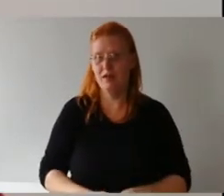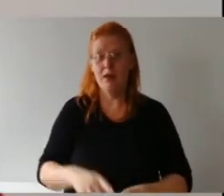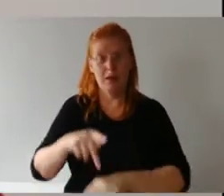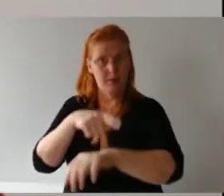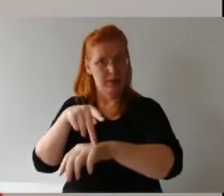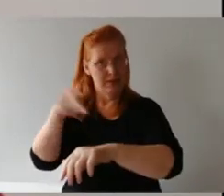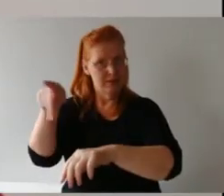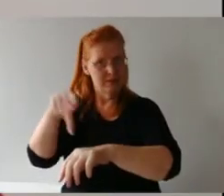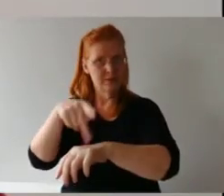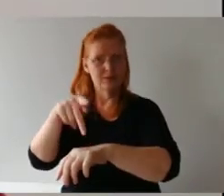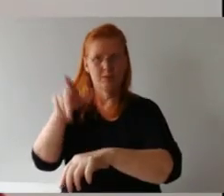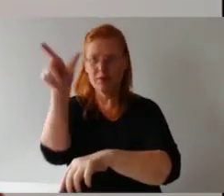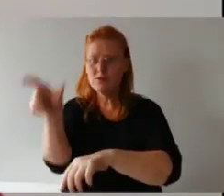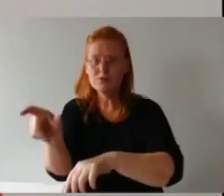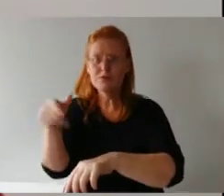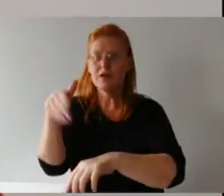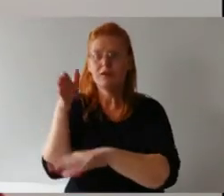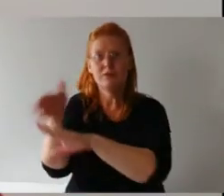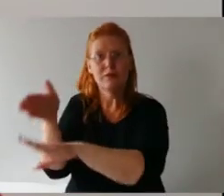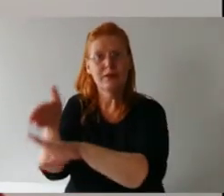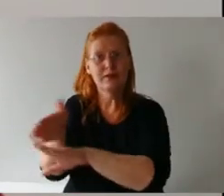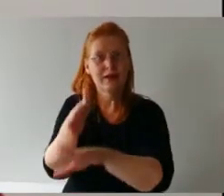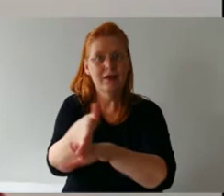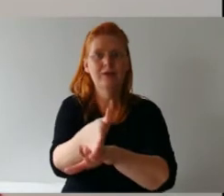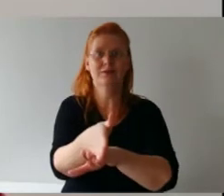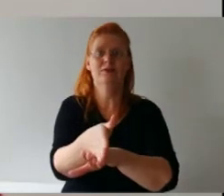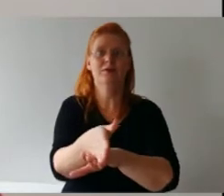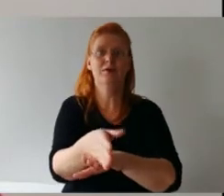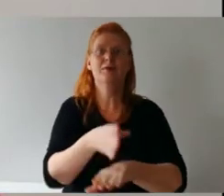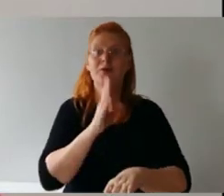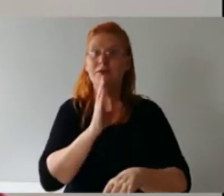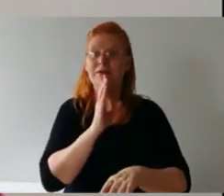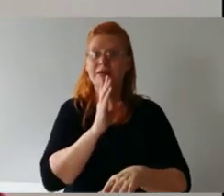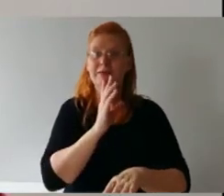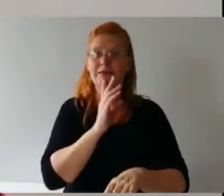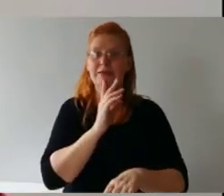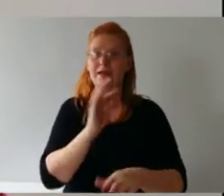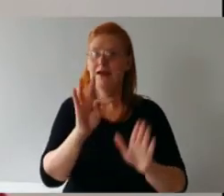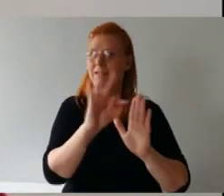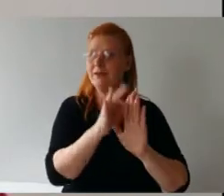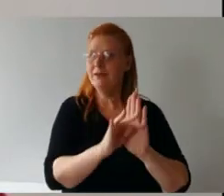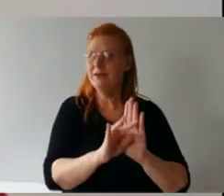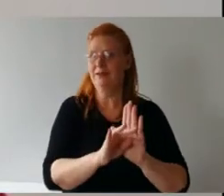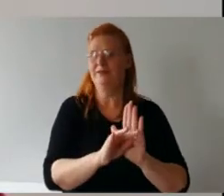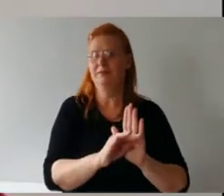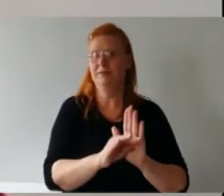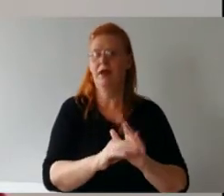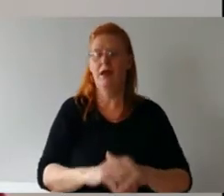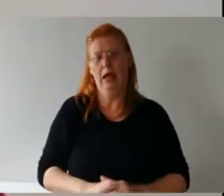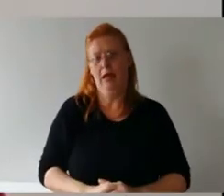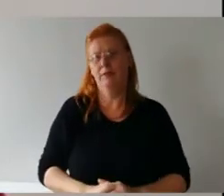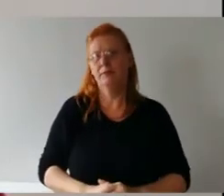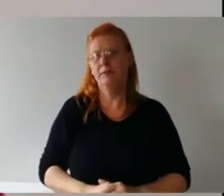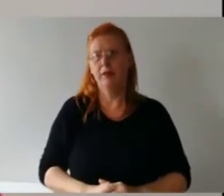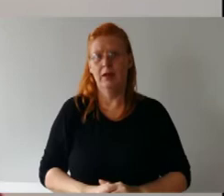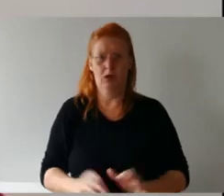Os estrangeiros consideravam a sua aula um ponto turístico para se visitar e conhecer. A aula do artista